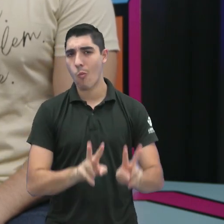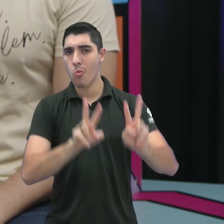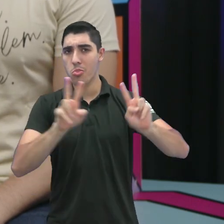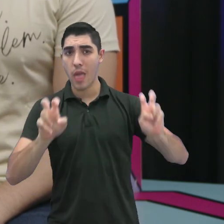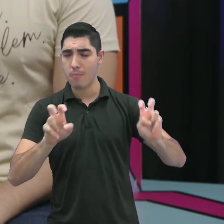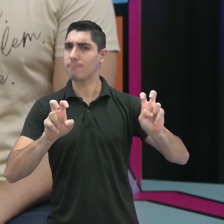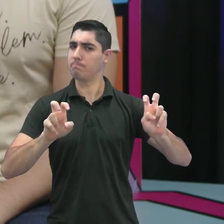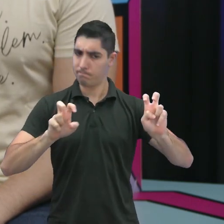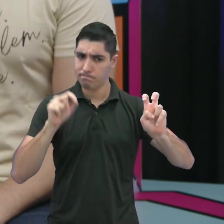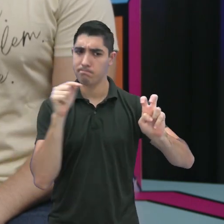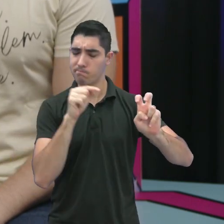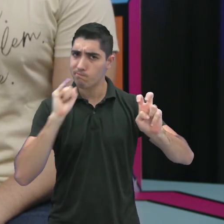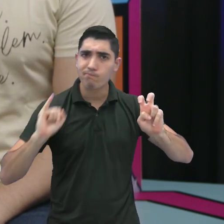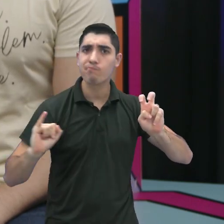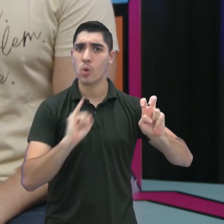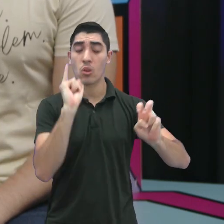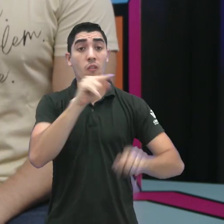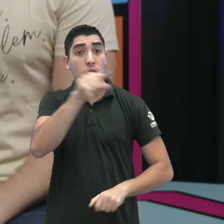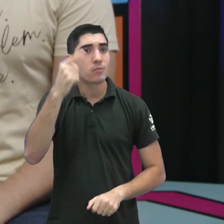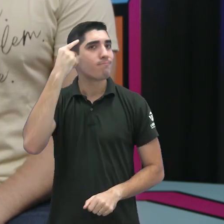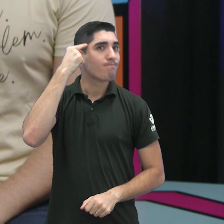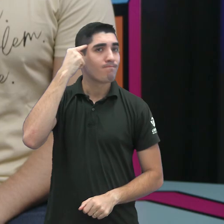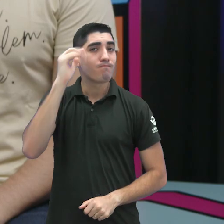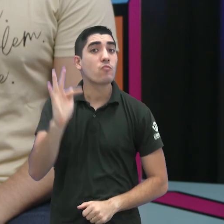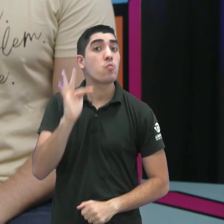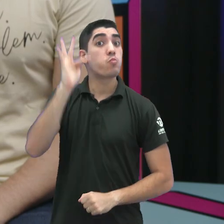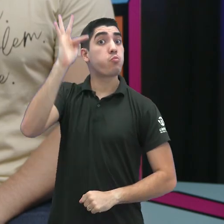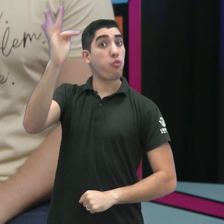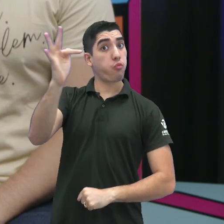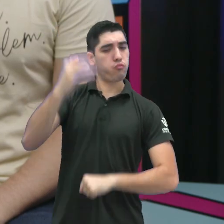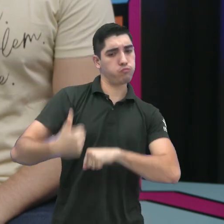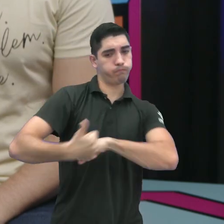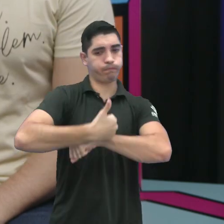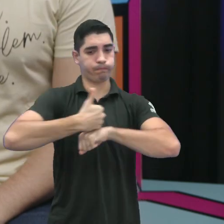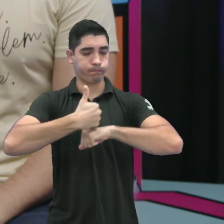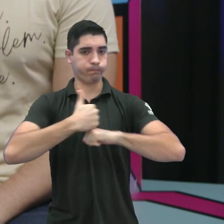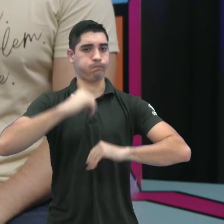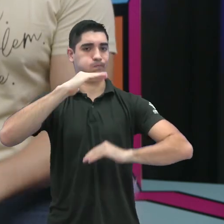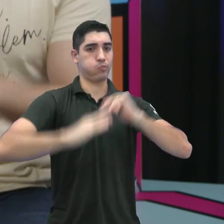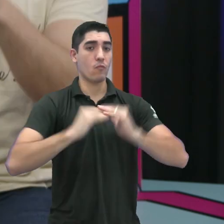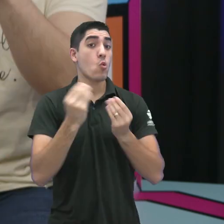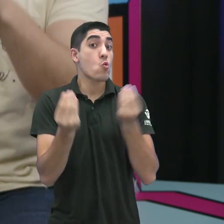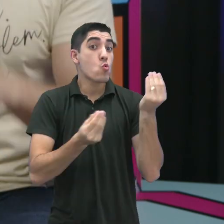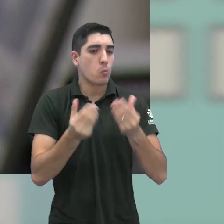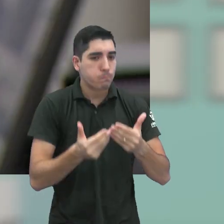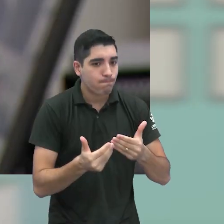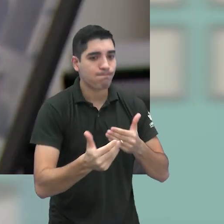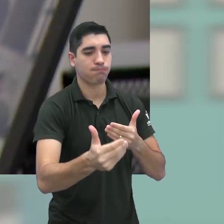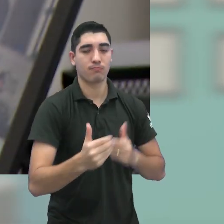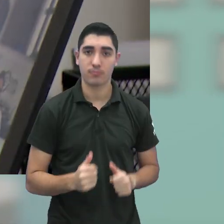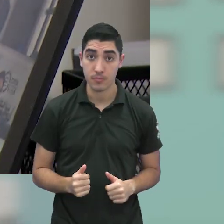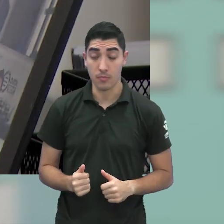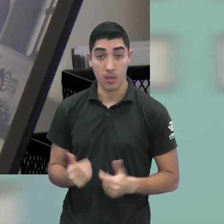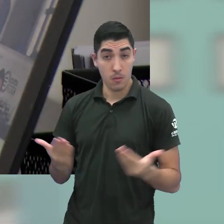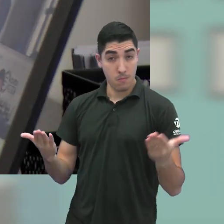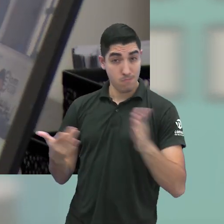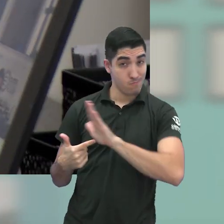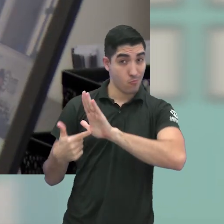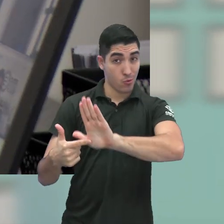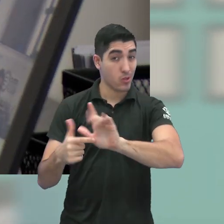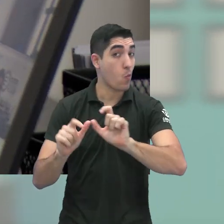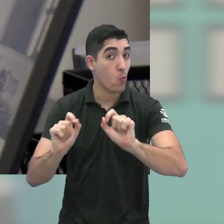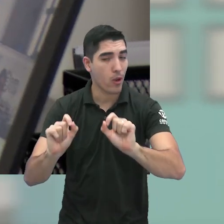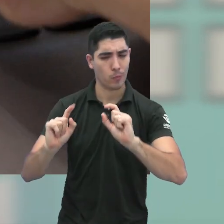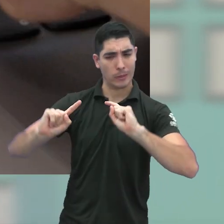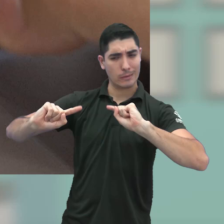tema essencial para quem está começando a pensar no futuro, os caminhos até uma profissão. Vamos falar sobre os